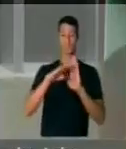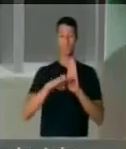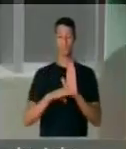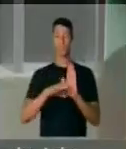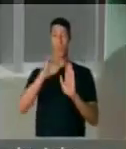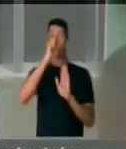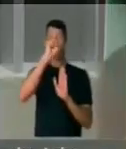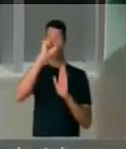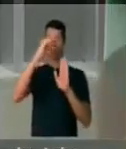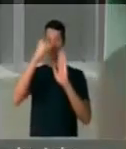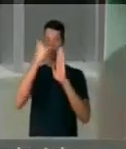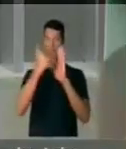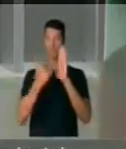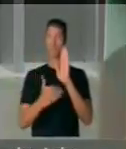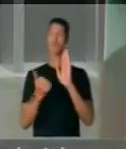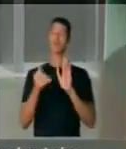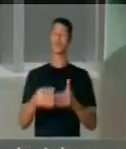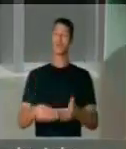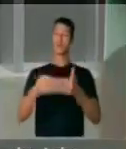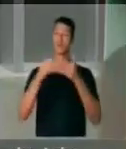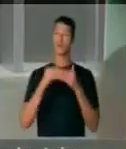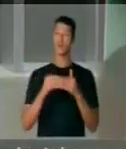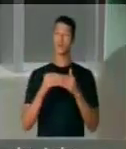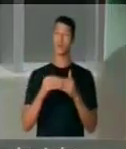medidas importantes que trarei